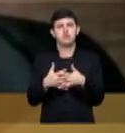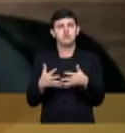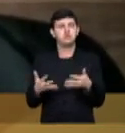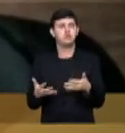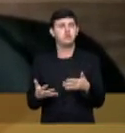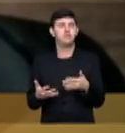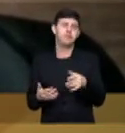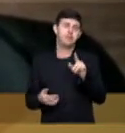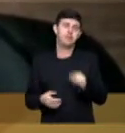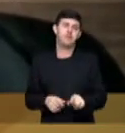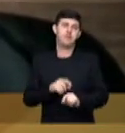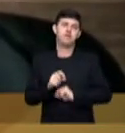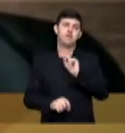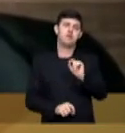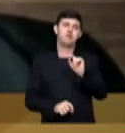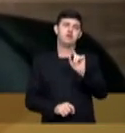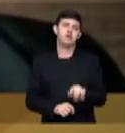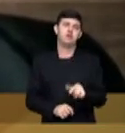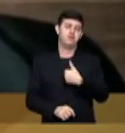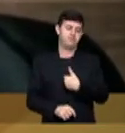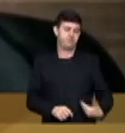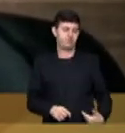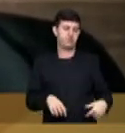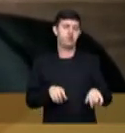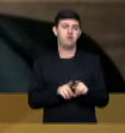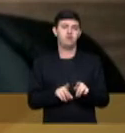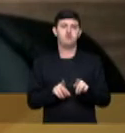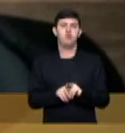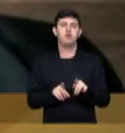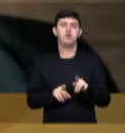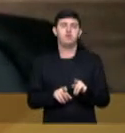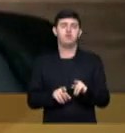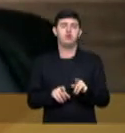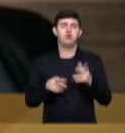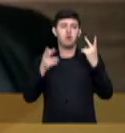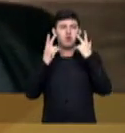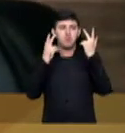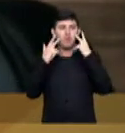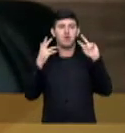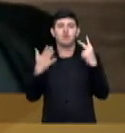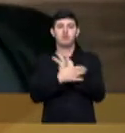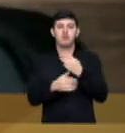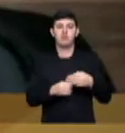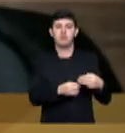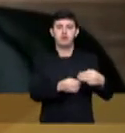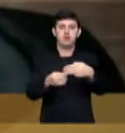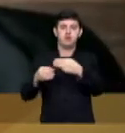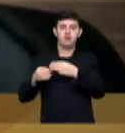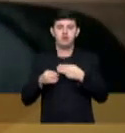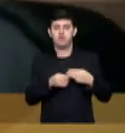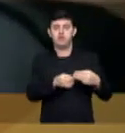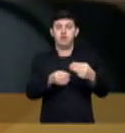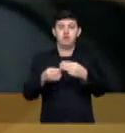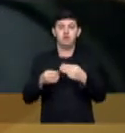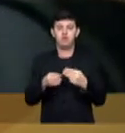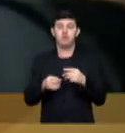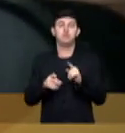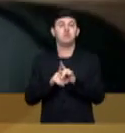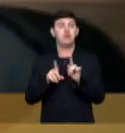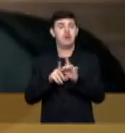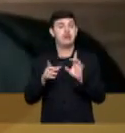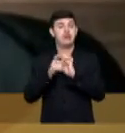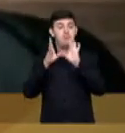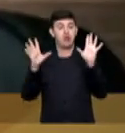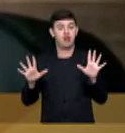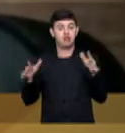a maior proximidade do governo, que ocorre naturalmente nos municípios, necessariamente com mais